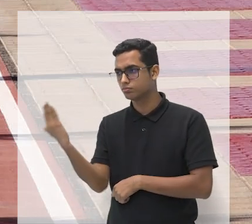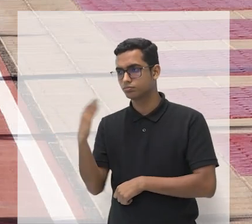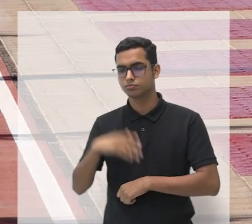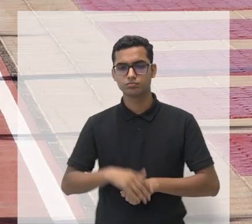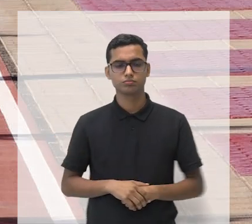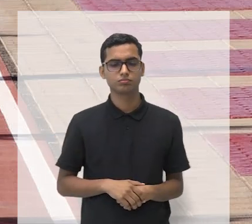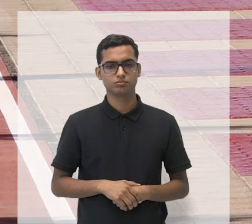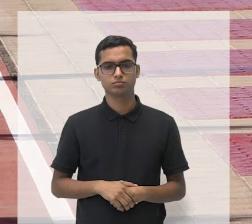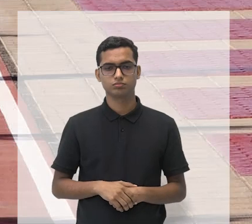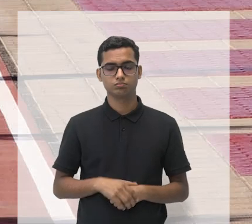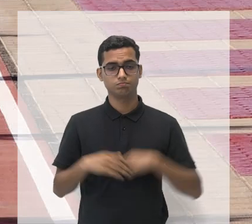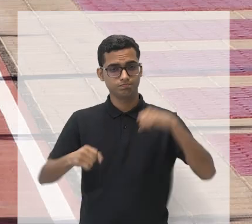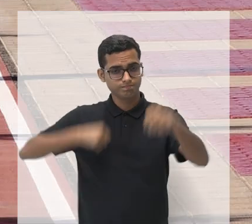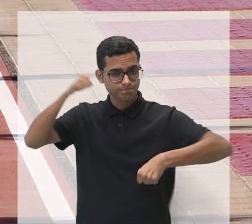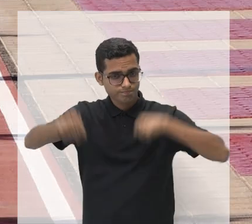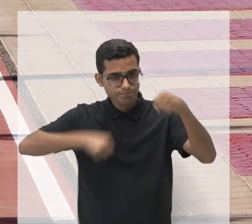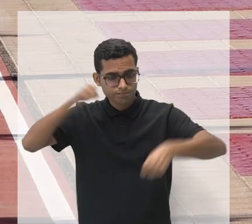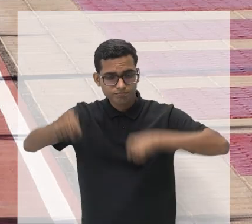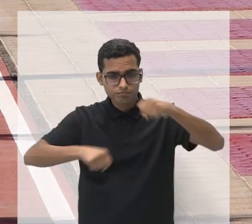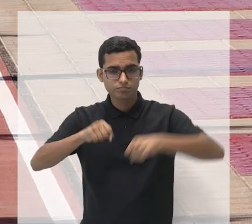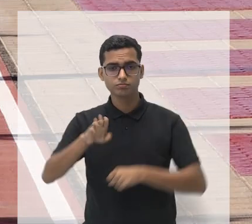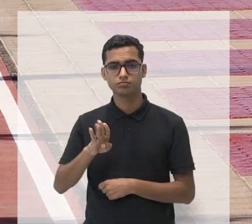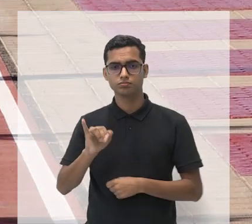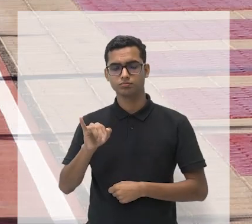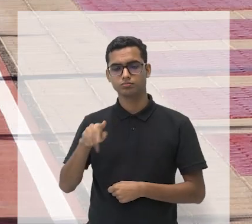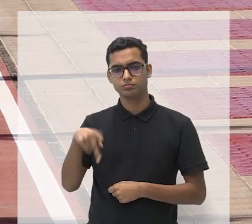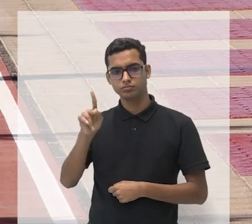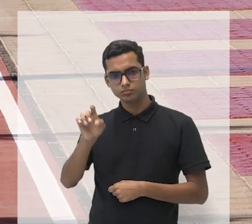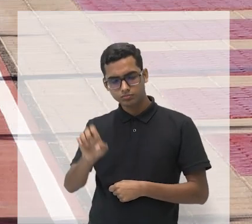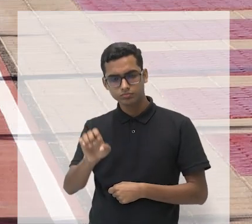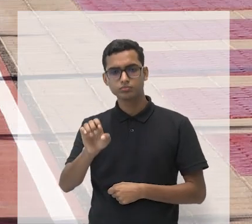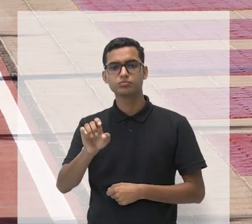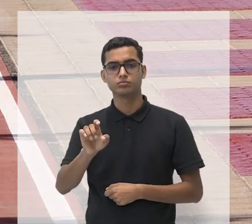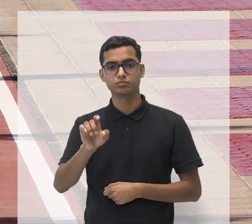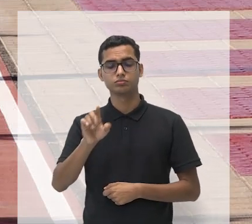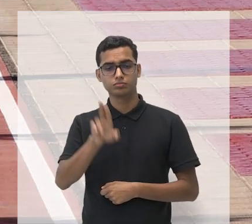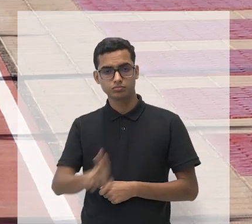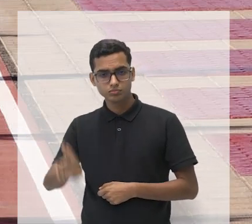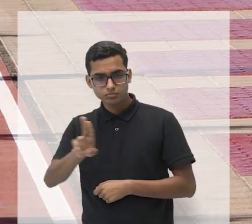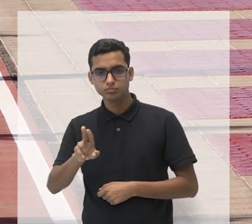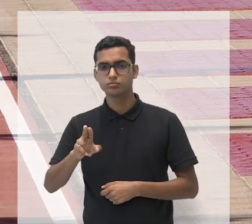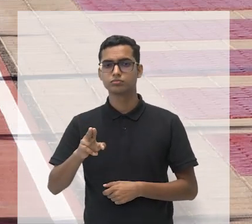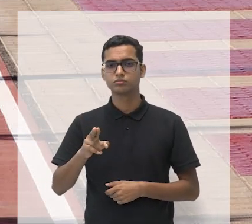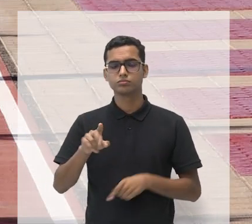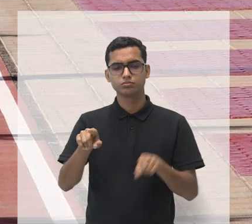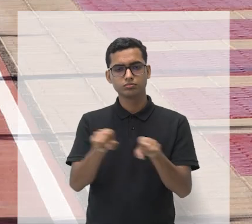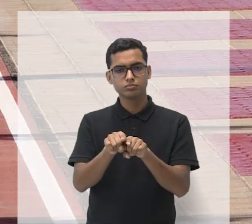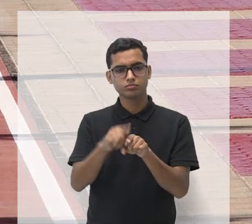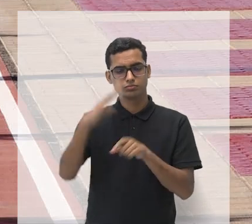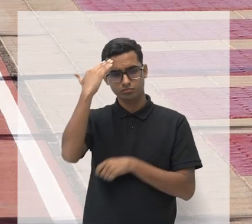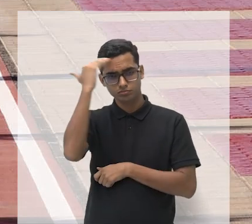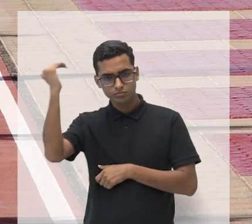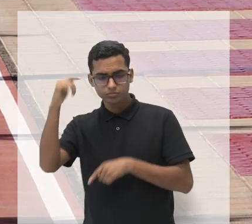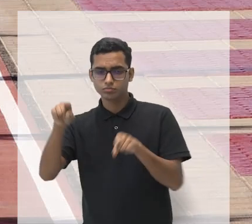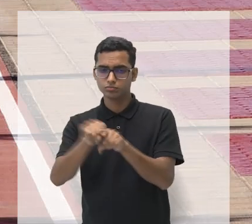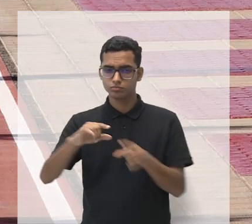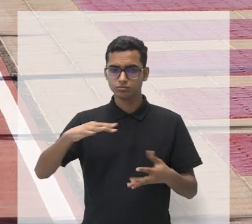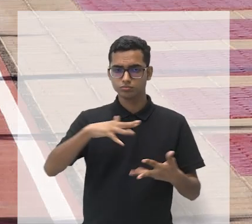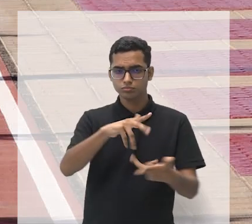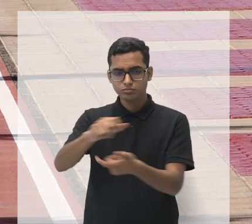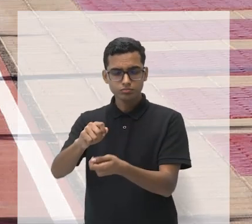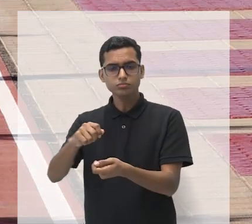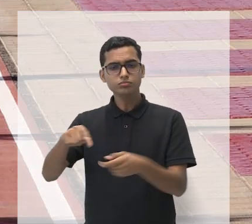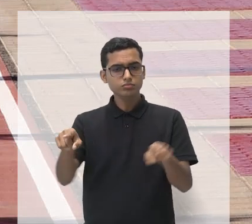bicicleta, carinhosamente chamada de bike, é um dos meios de transportes mais antigos e populares do mundo.